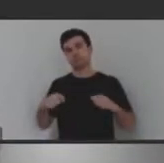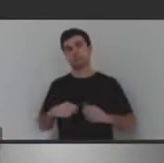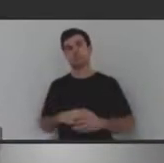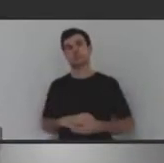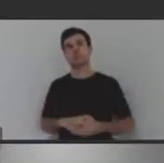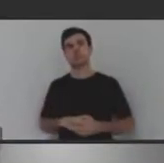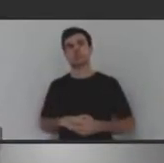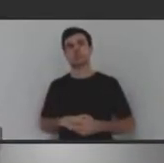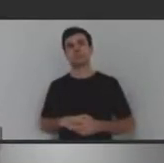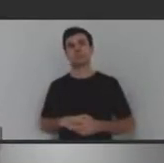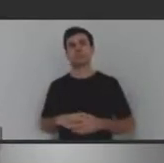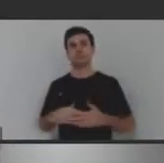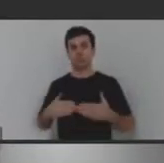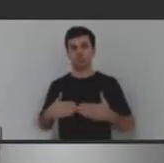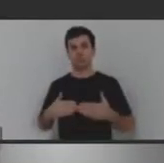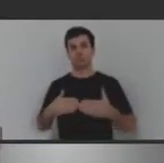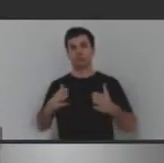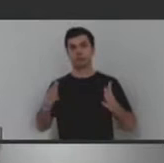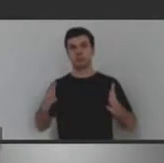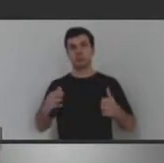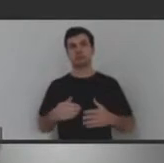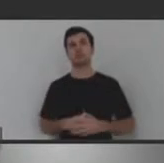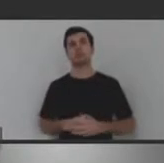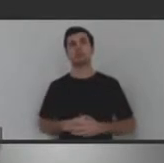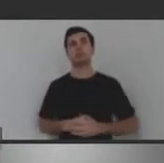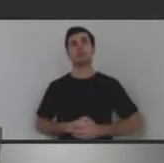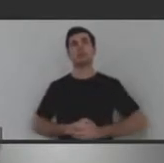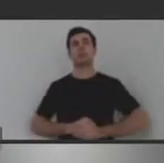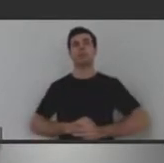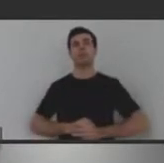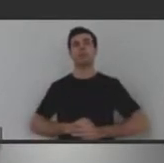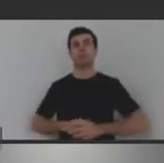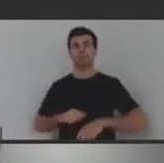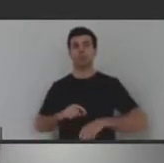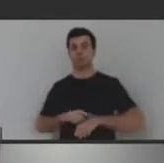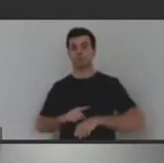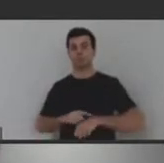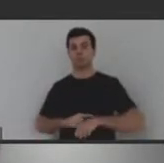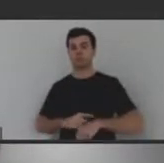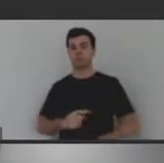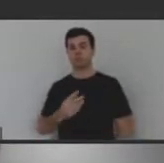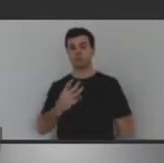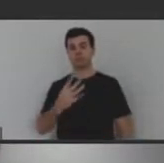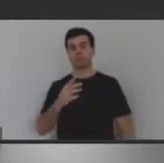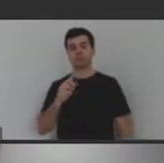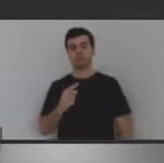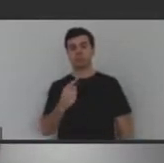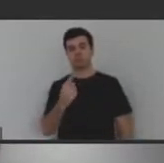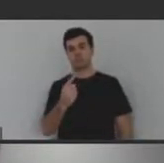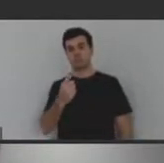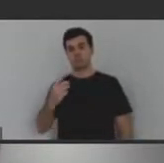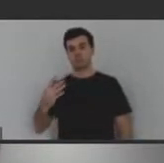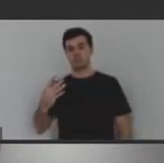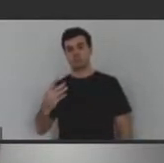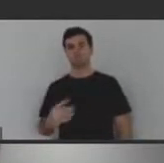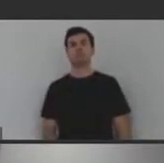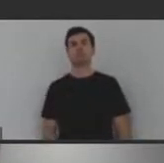para a reabertura dessa sessão. Declaro reaberta a sessão às 16 horas e 14 minutos.